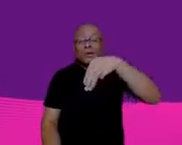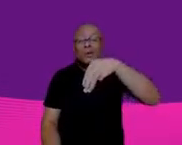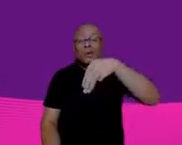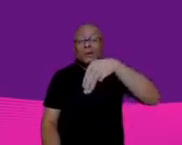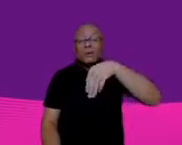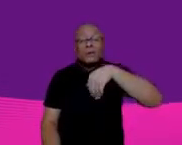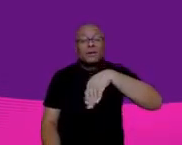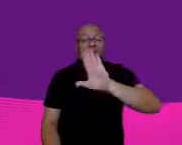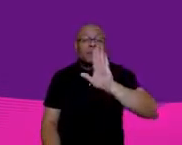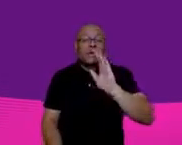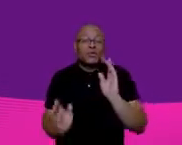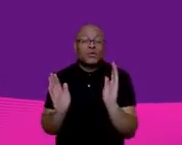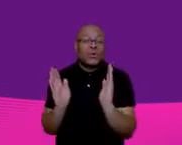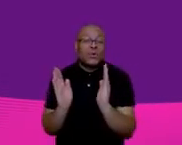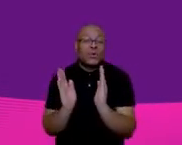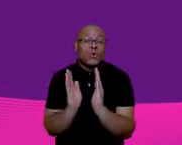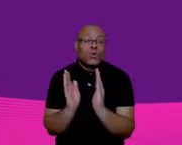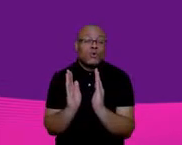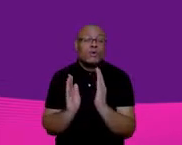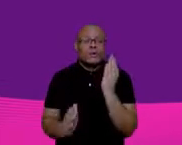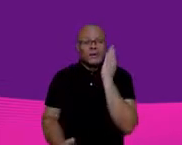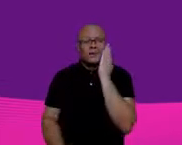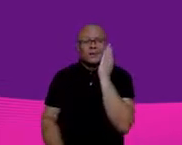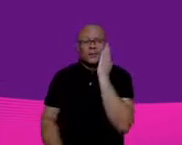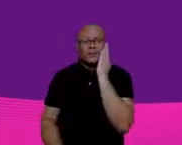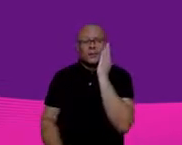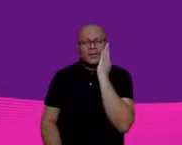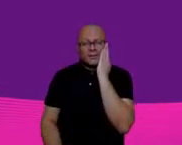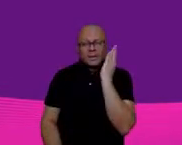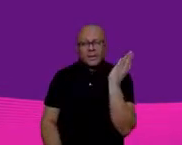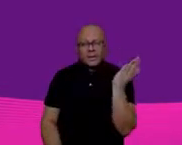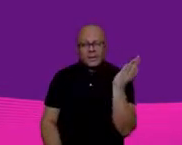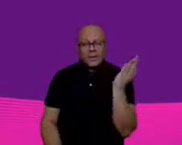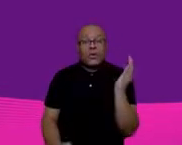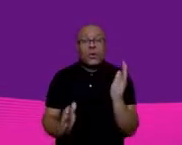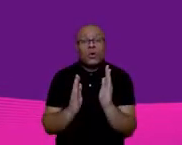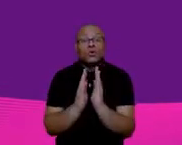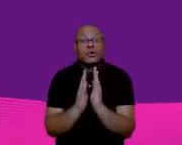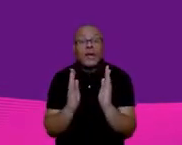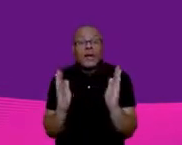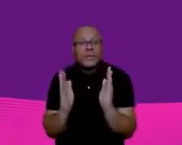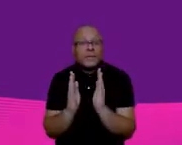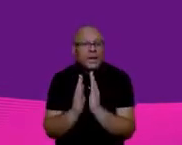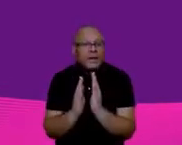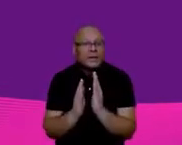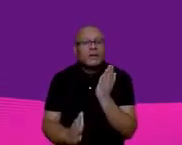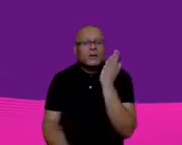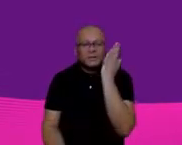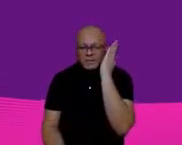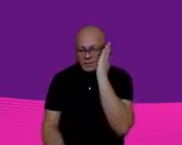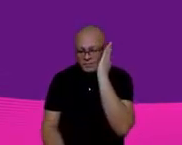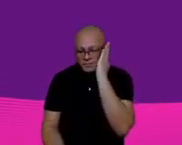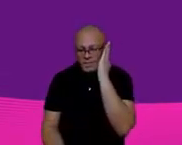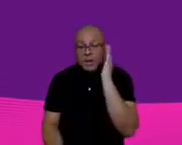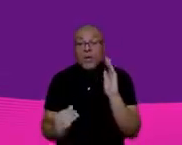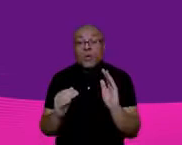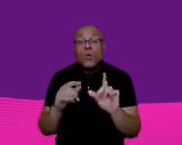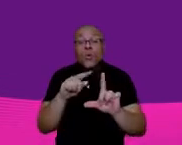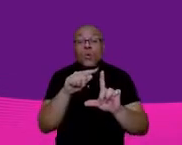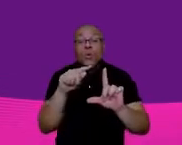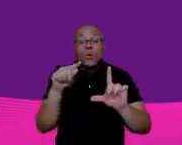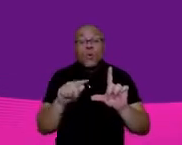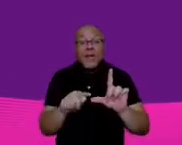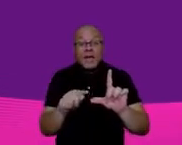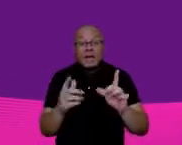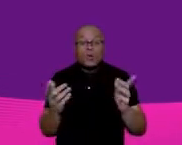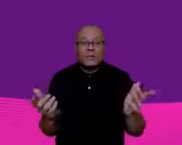curta. Nós já sabemos qual é o tamanho, sabemos qual é o ângulo do quadril,